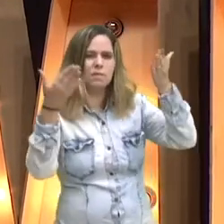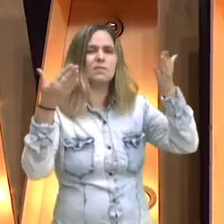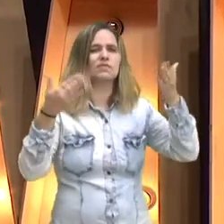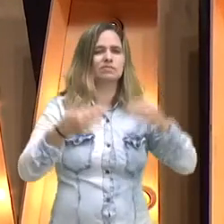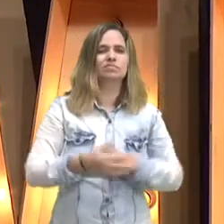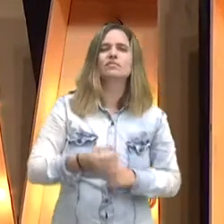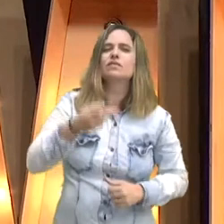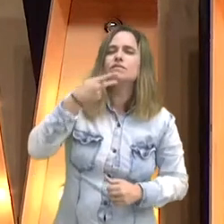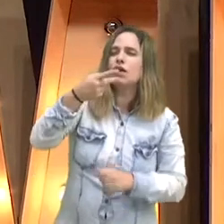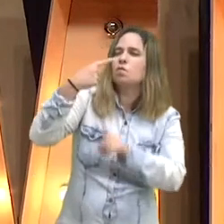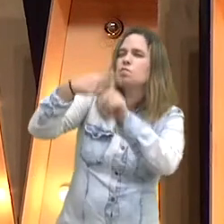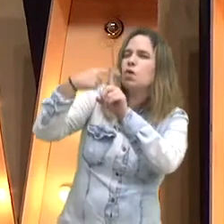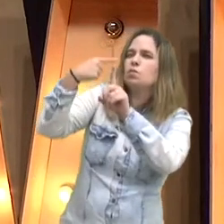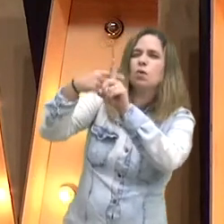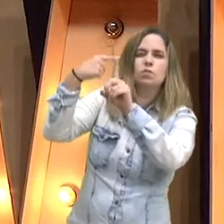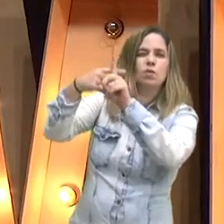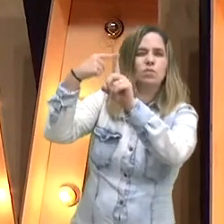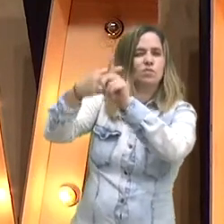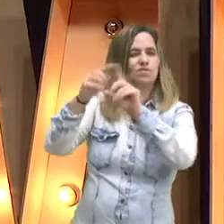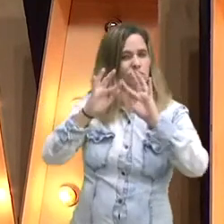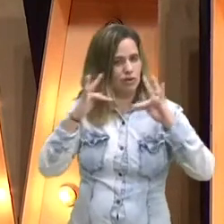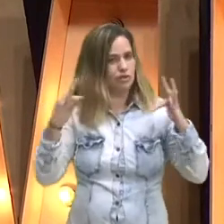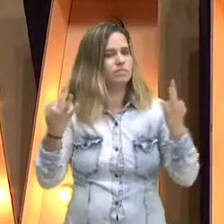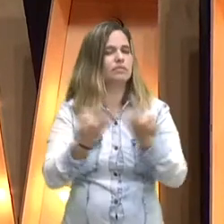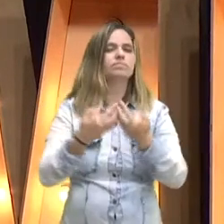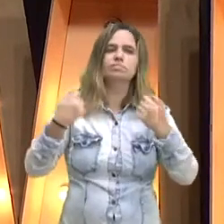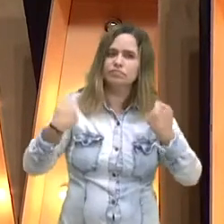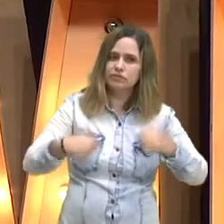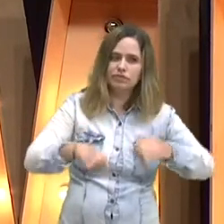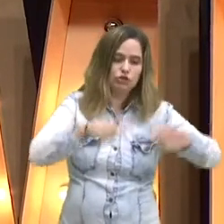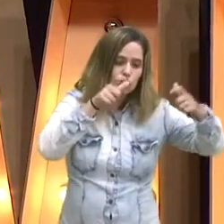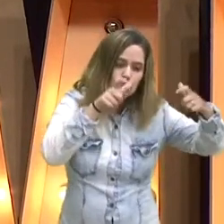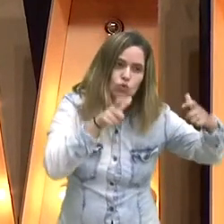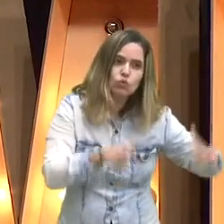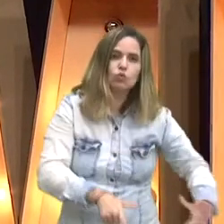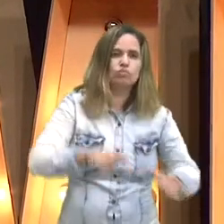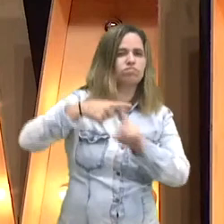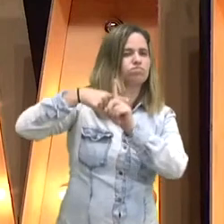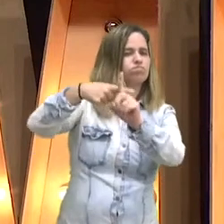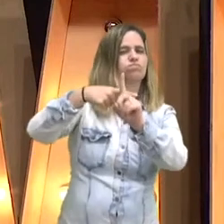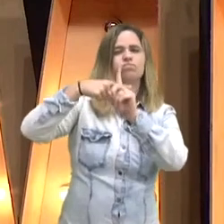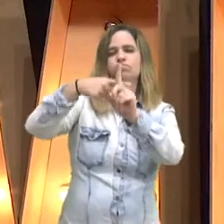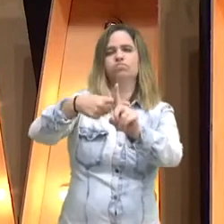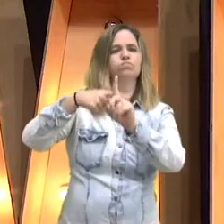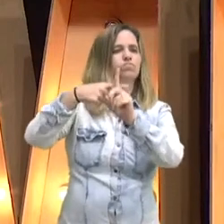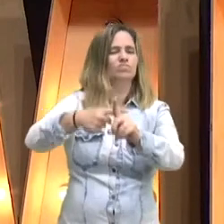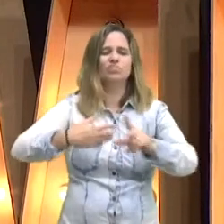positiva. A família precisa ser um canal otimista, um canal vibrante